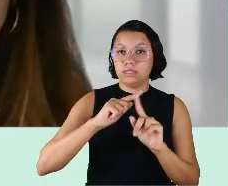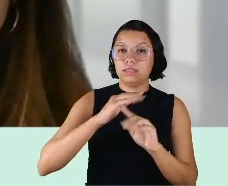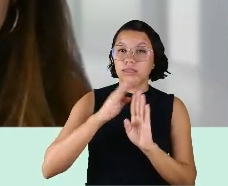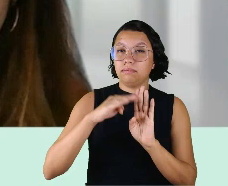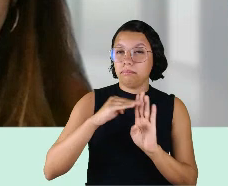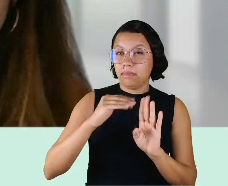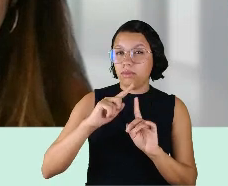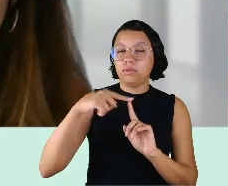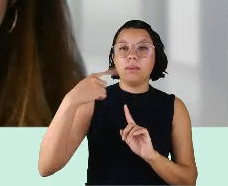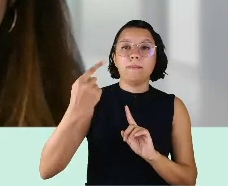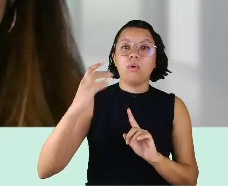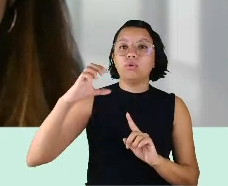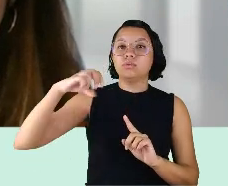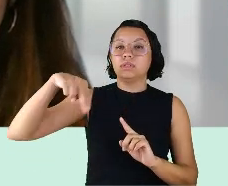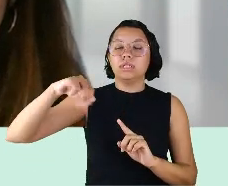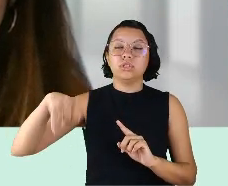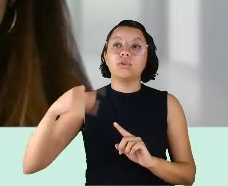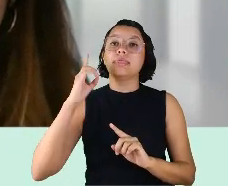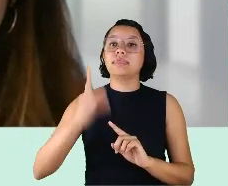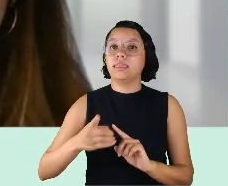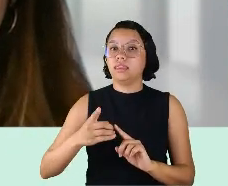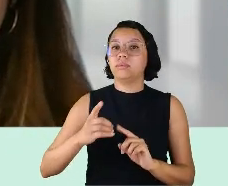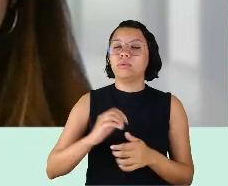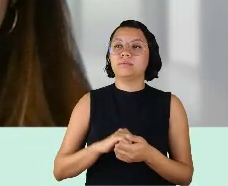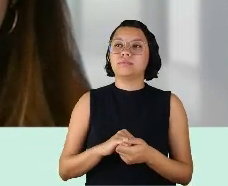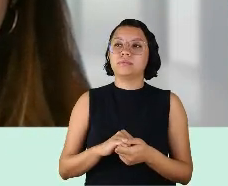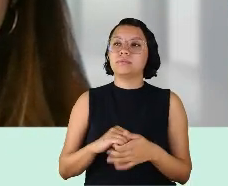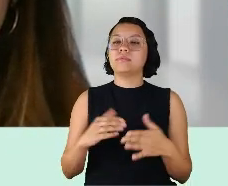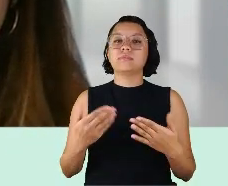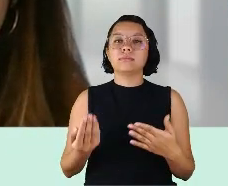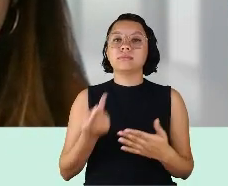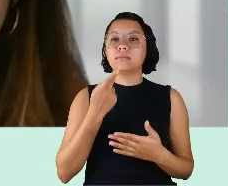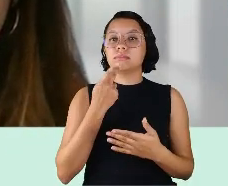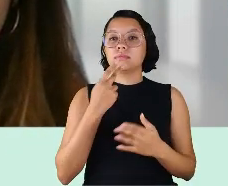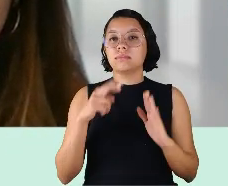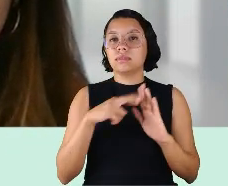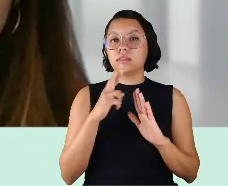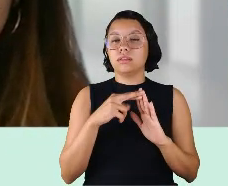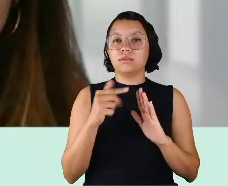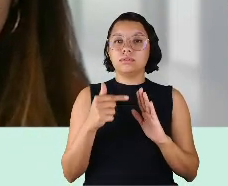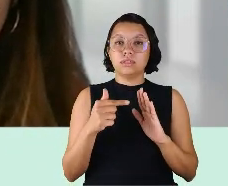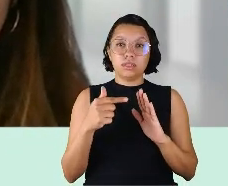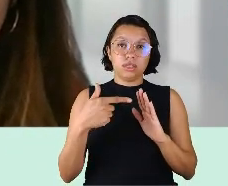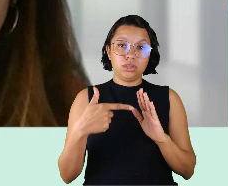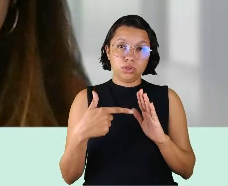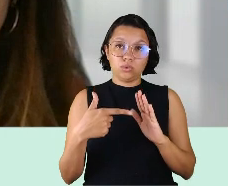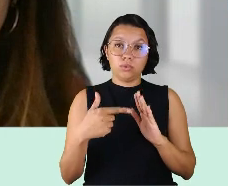meio depois que o CNJ determinou. Então, o que diz a resolução